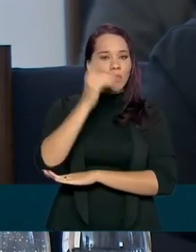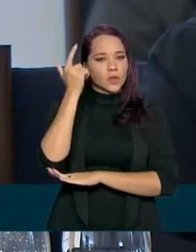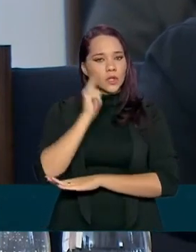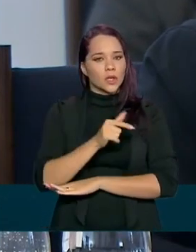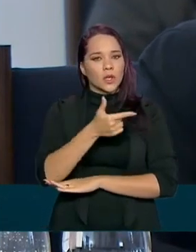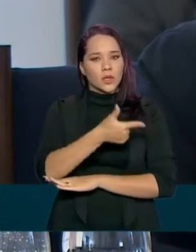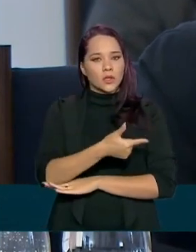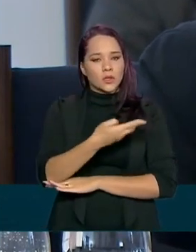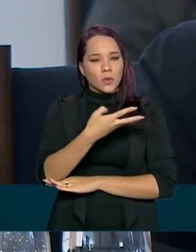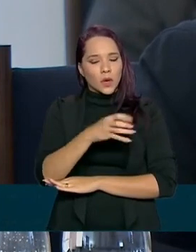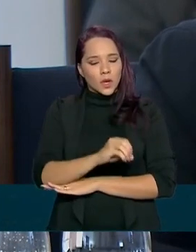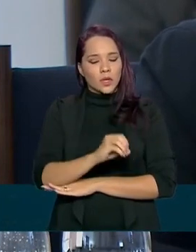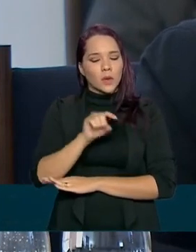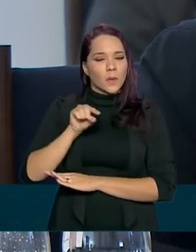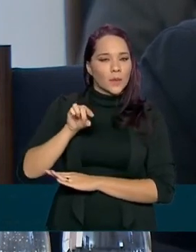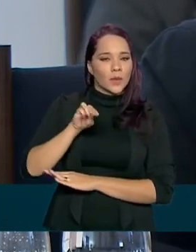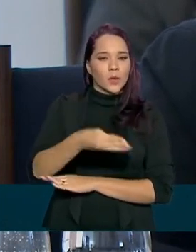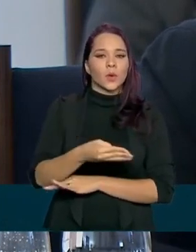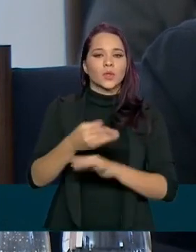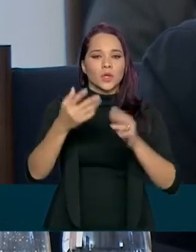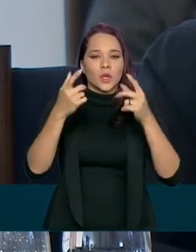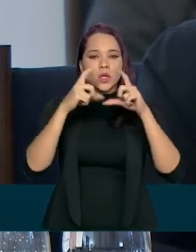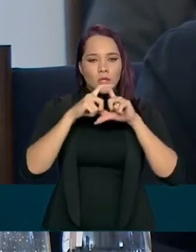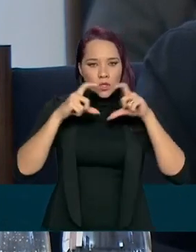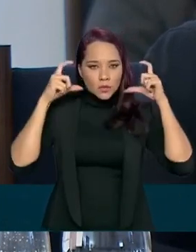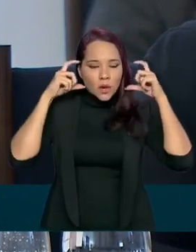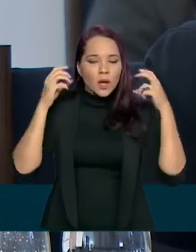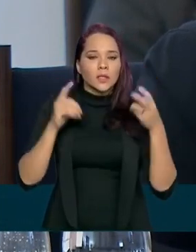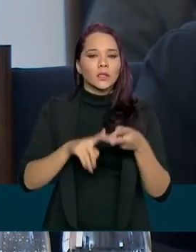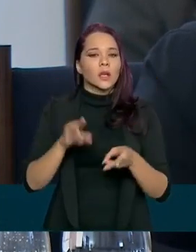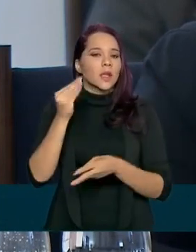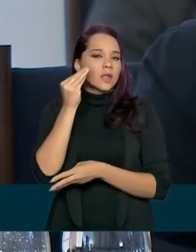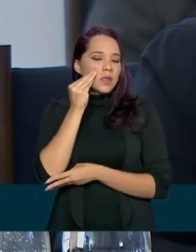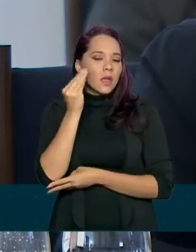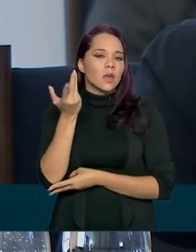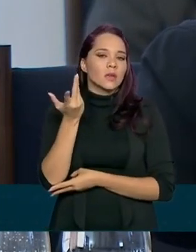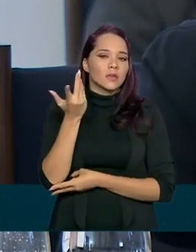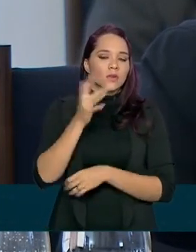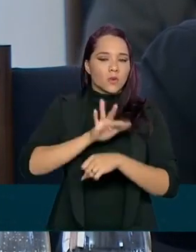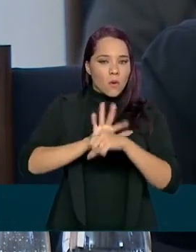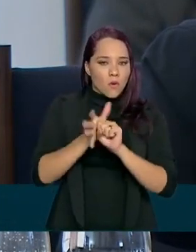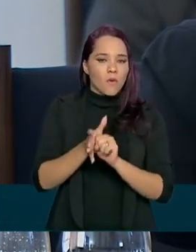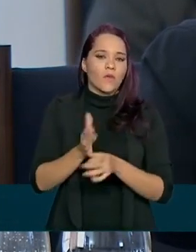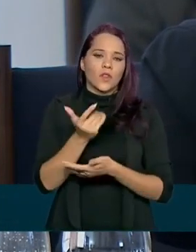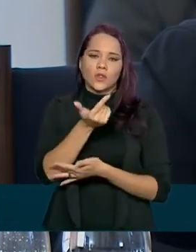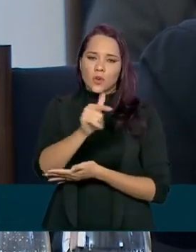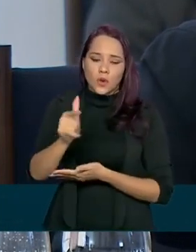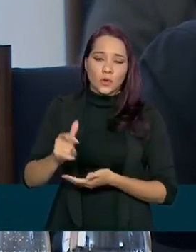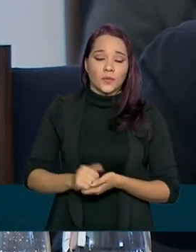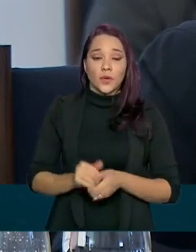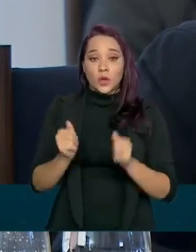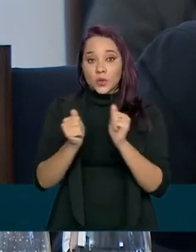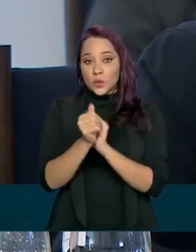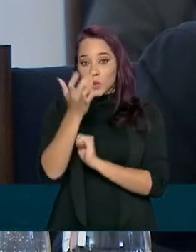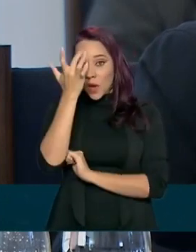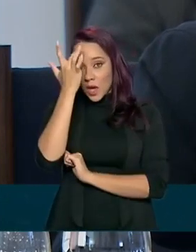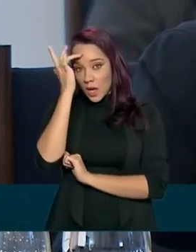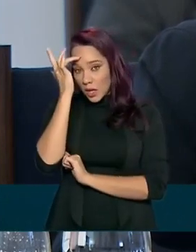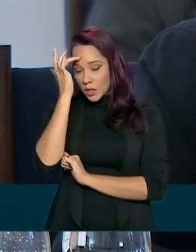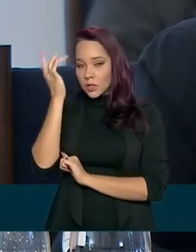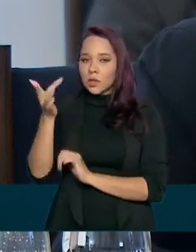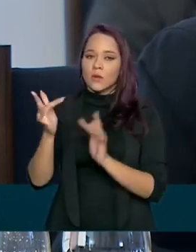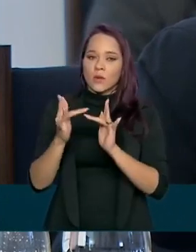de máscaras implantação de três milhões de testes de convívio e outras nações com a índia gasto da